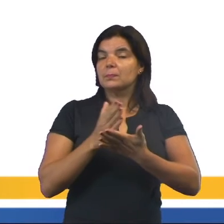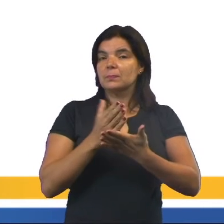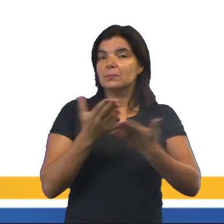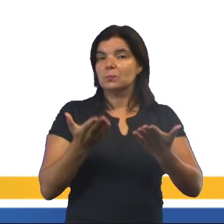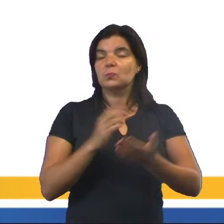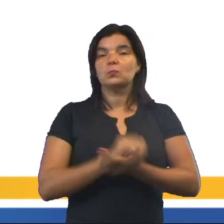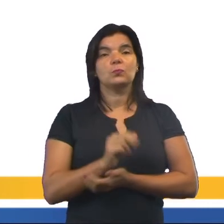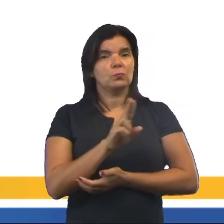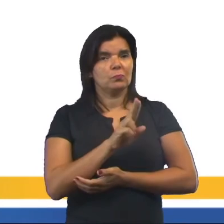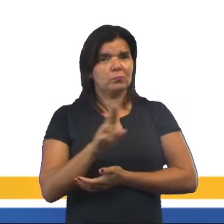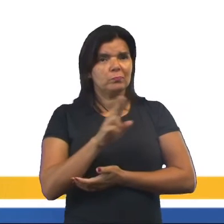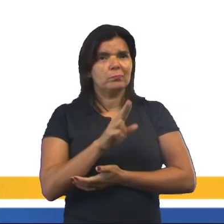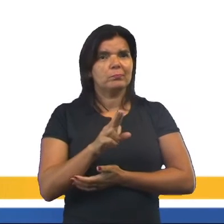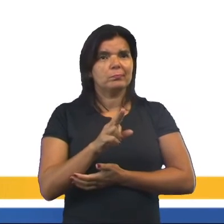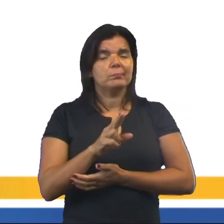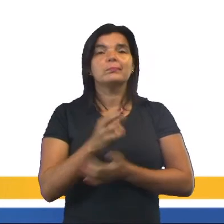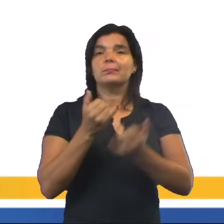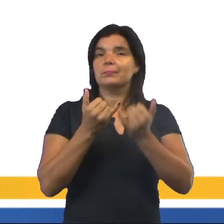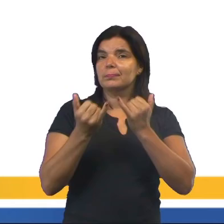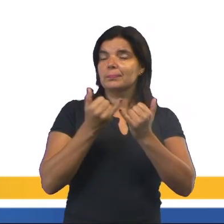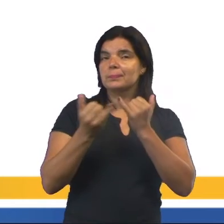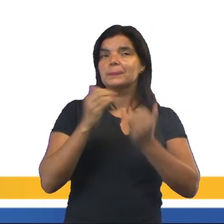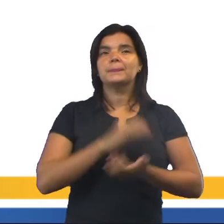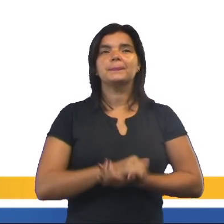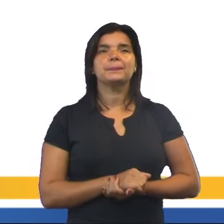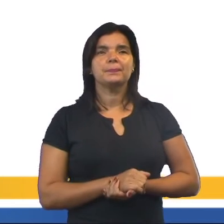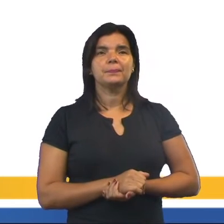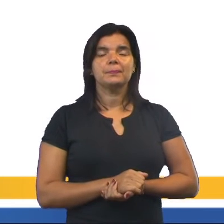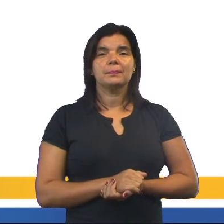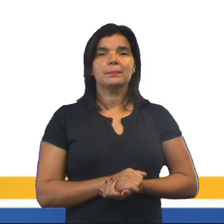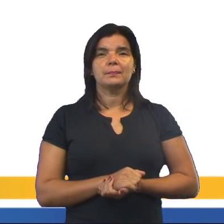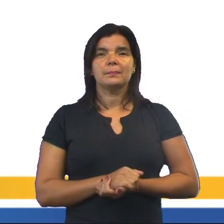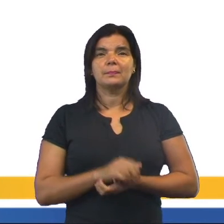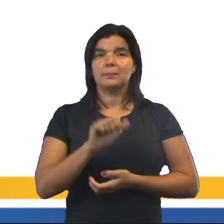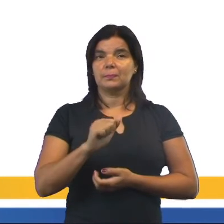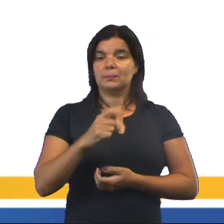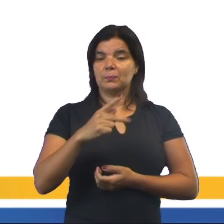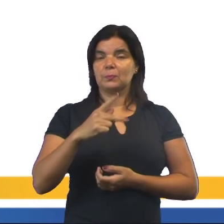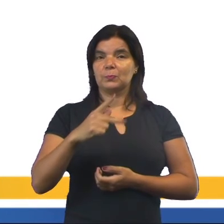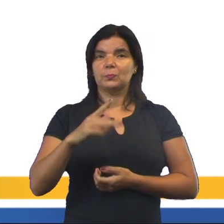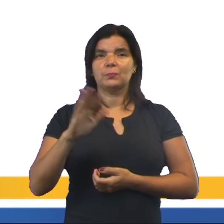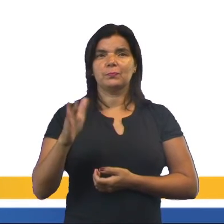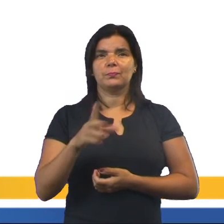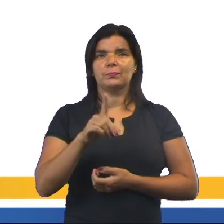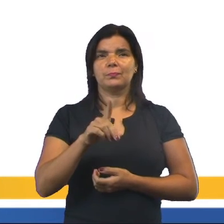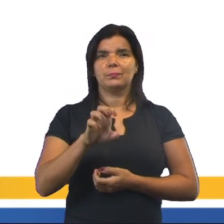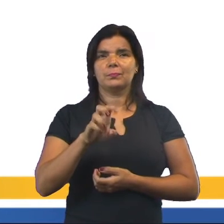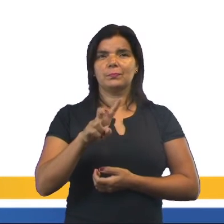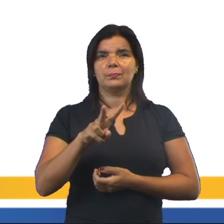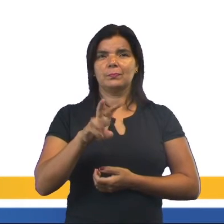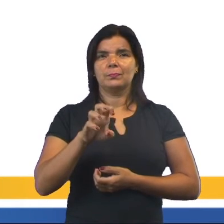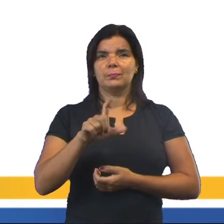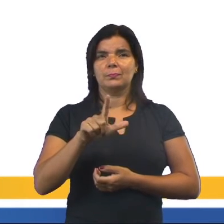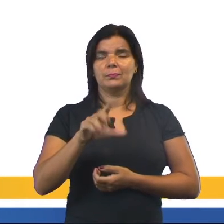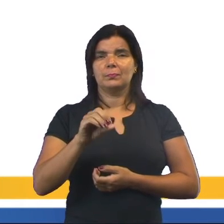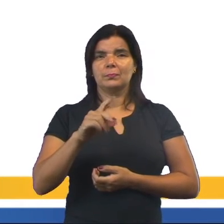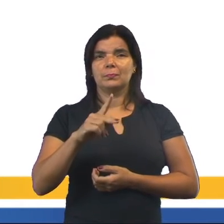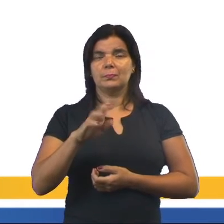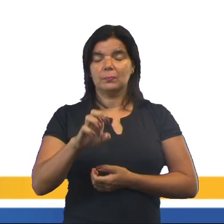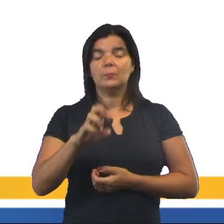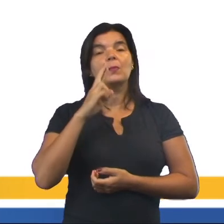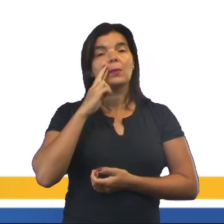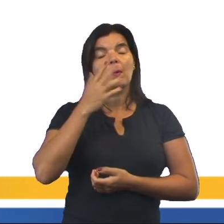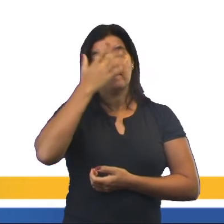Algumas com nomes bem familiares para nós. Nós temos aí App Developer, que são as pessoas